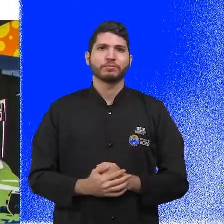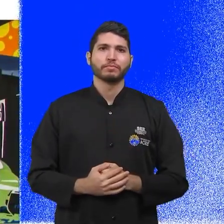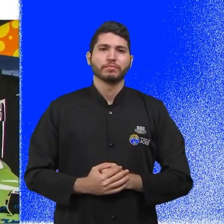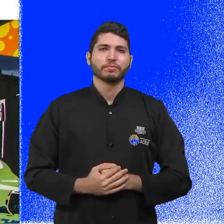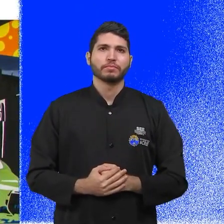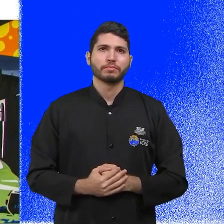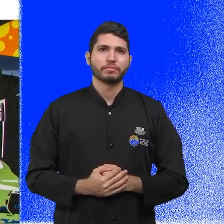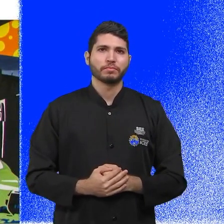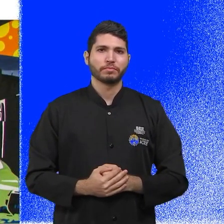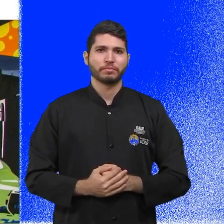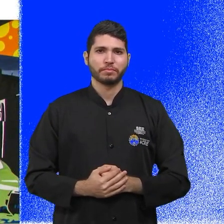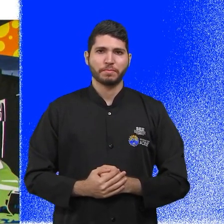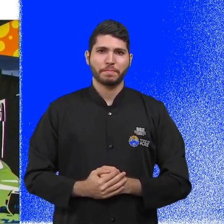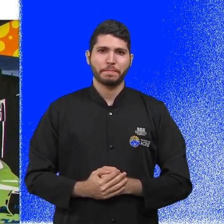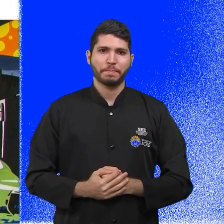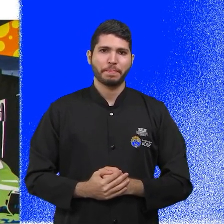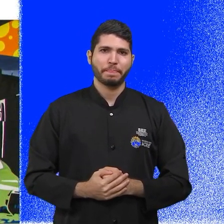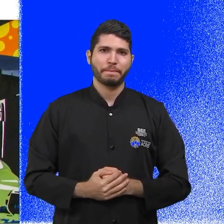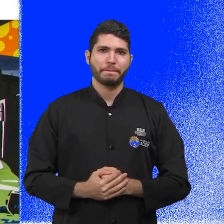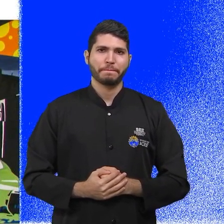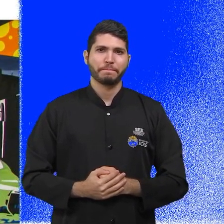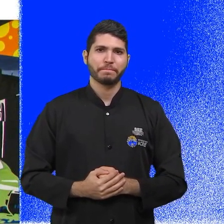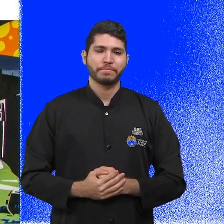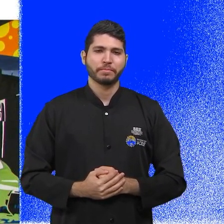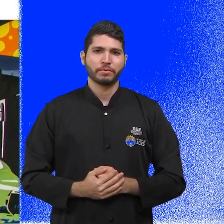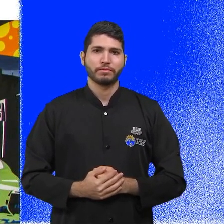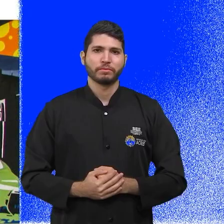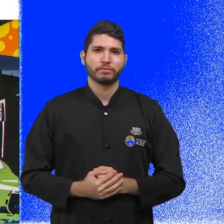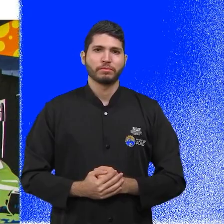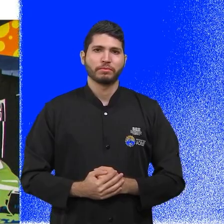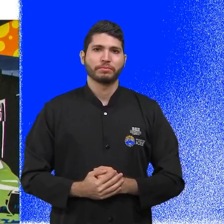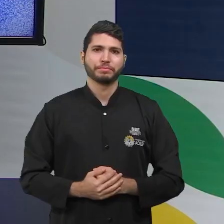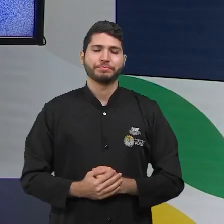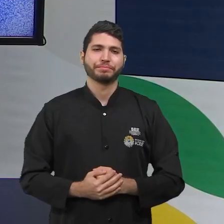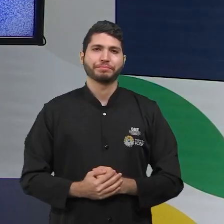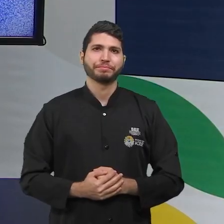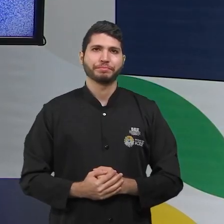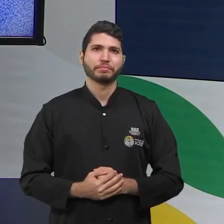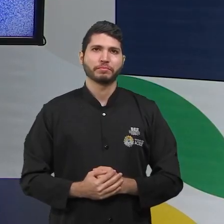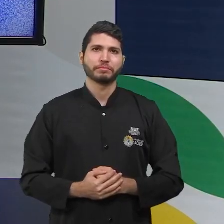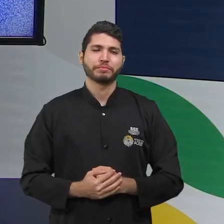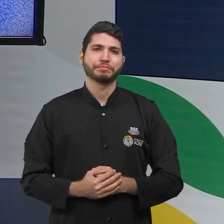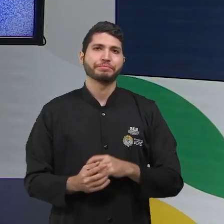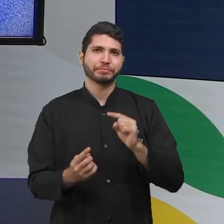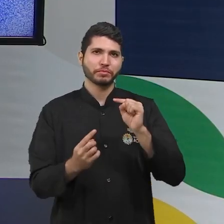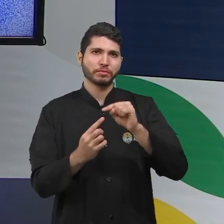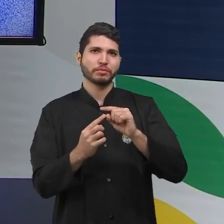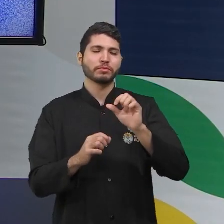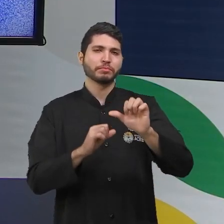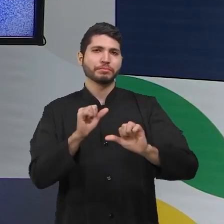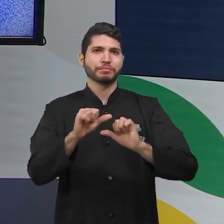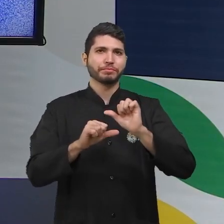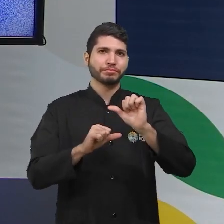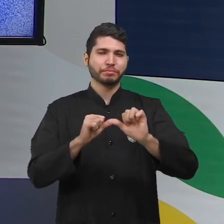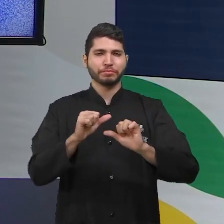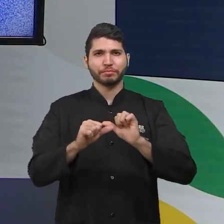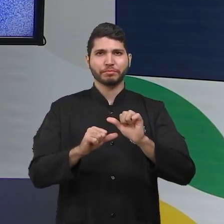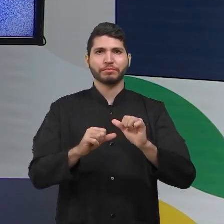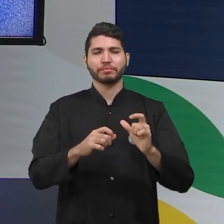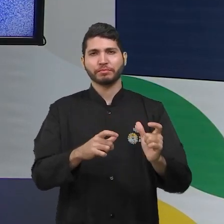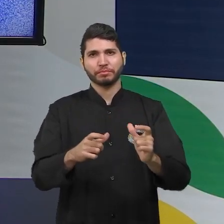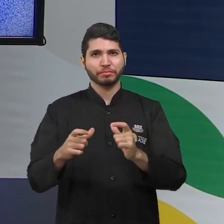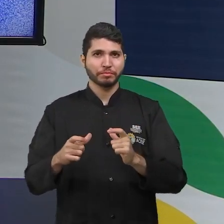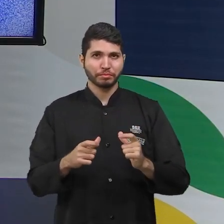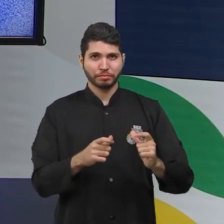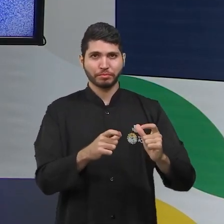essa característica mesmo de inclusão, de provocar mudança nos espaços. E nas nossas cidades, é muito